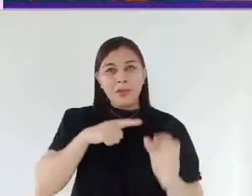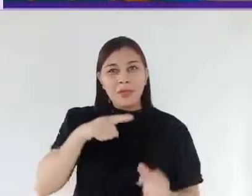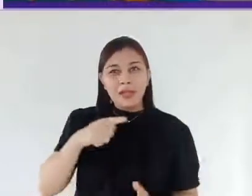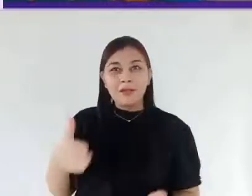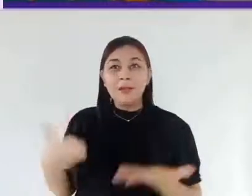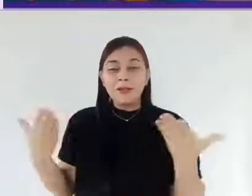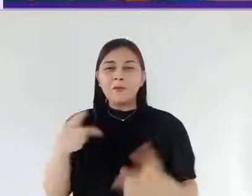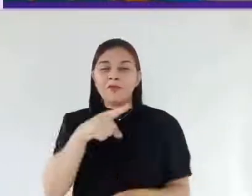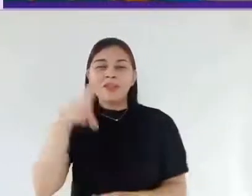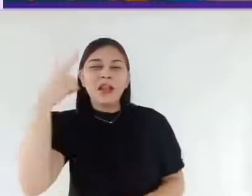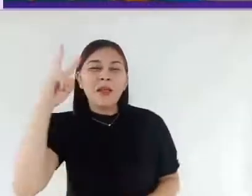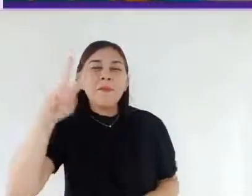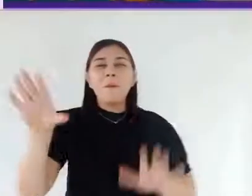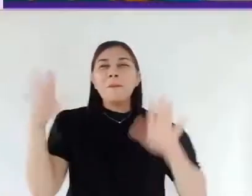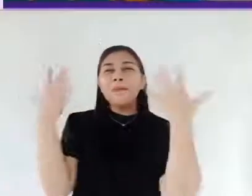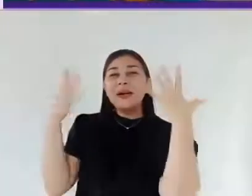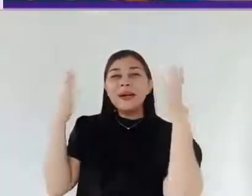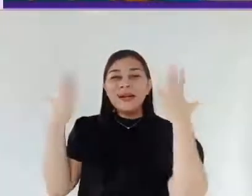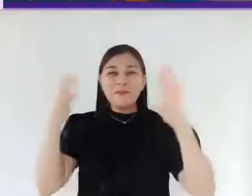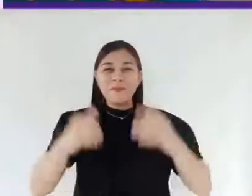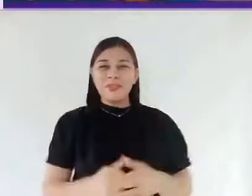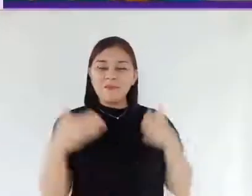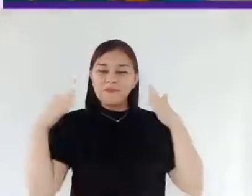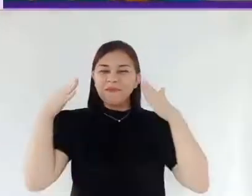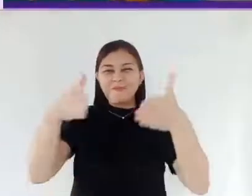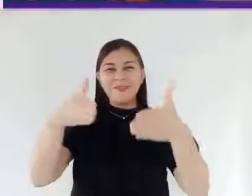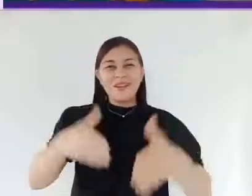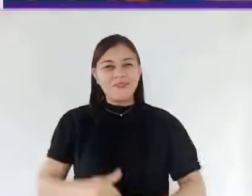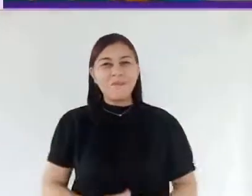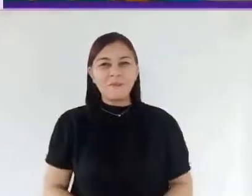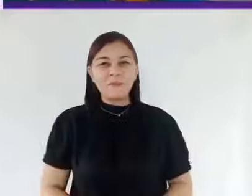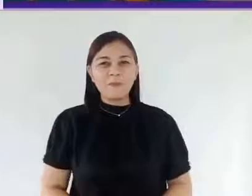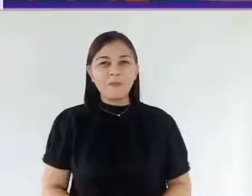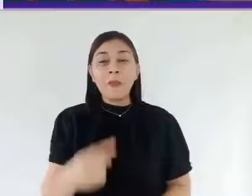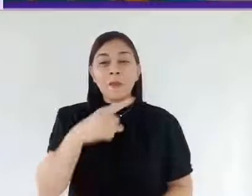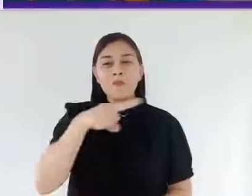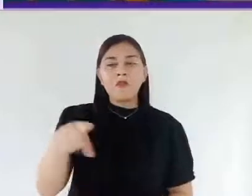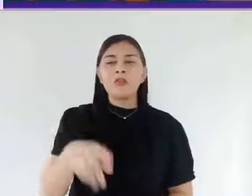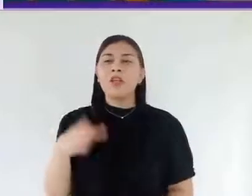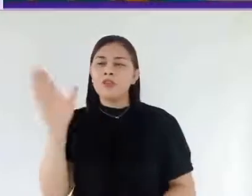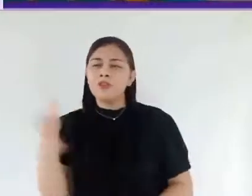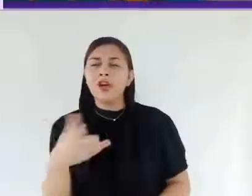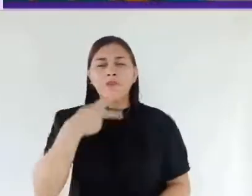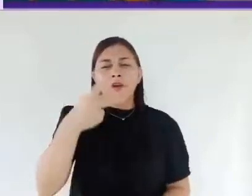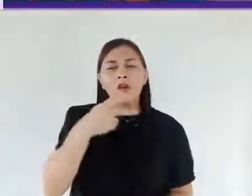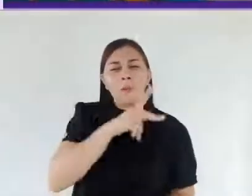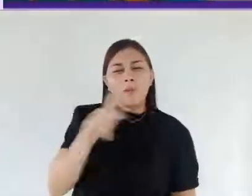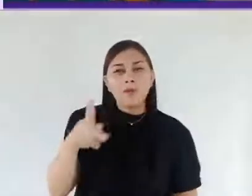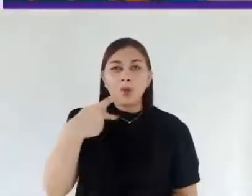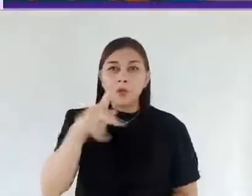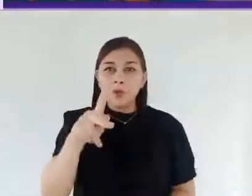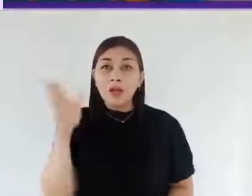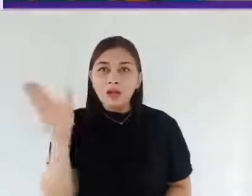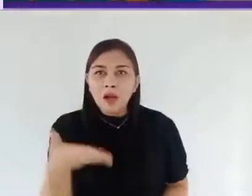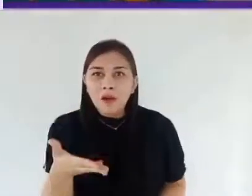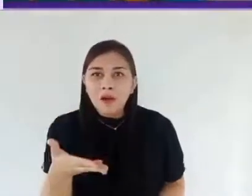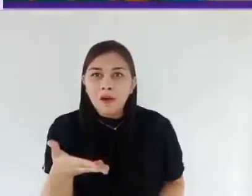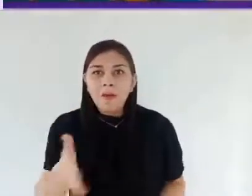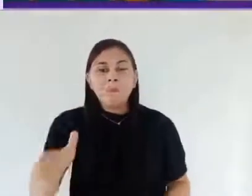Parabéns por essa participação Mas você já falou para a sua professora? Já?